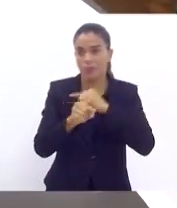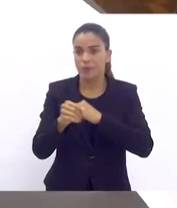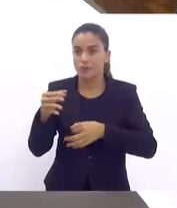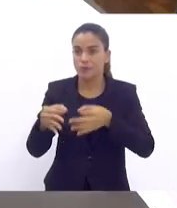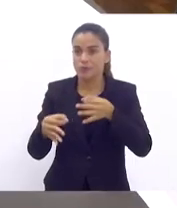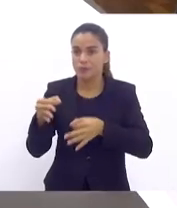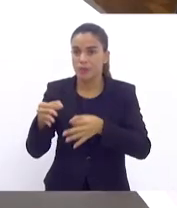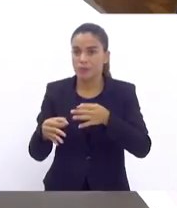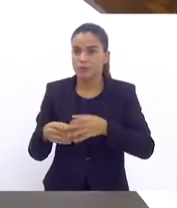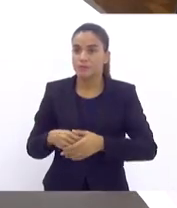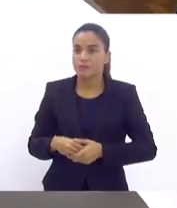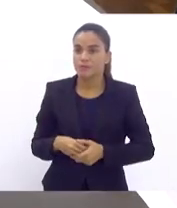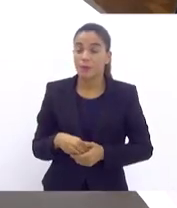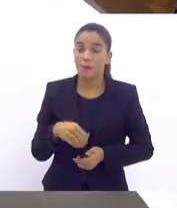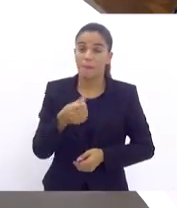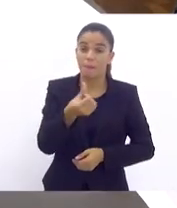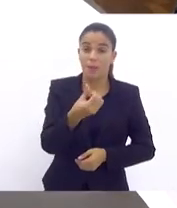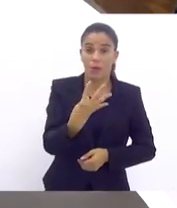rapidíssimo